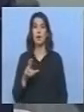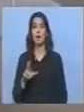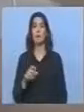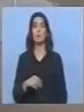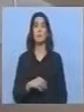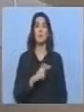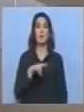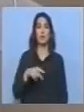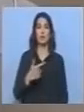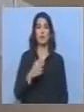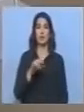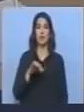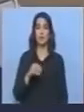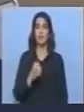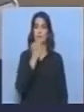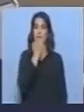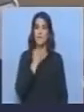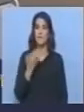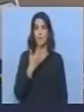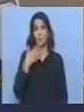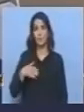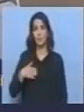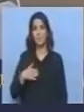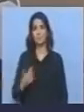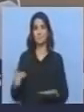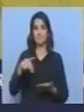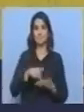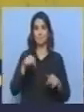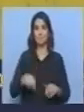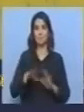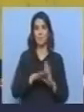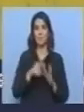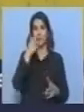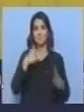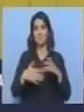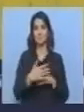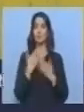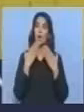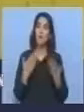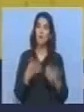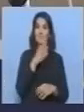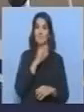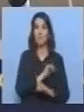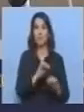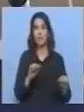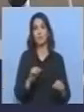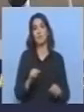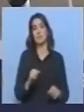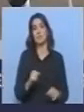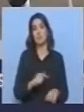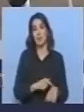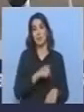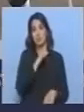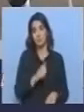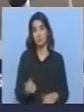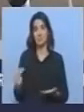foi um enorme gosto e uma honra receber-vos aqui no Sociedade Civil. Obrigado por terem partilhado connosco o vosso tempo e, como eu disse